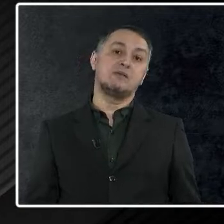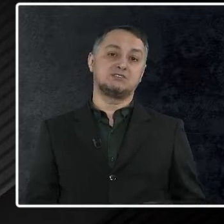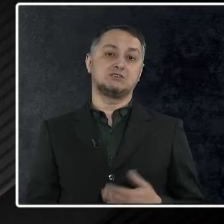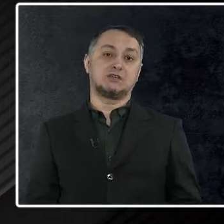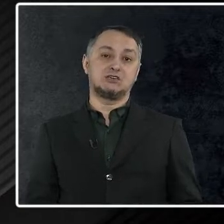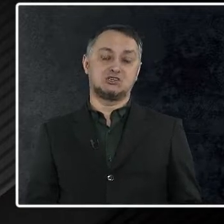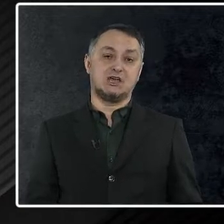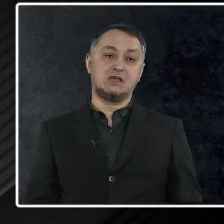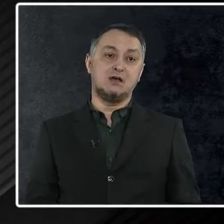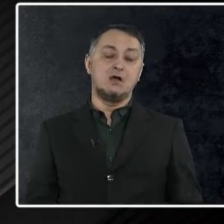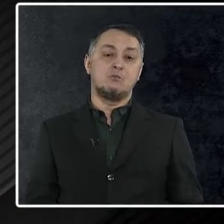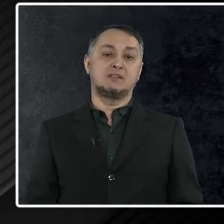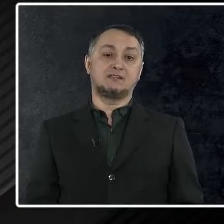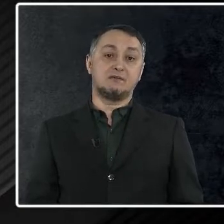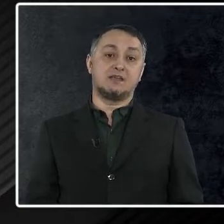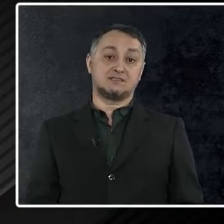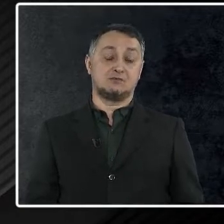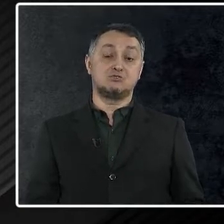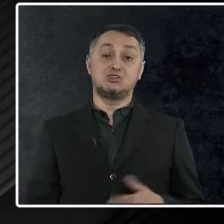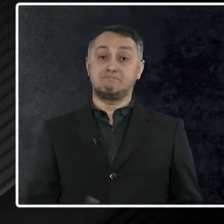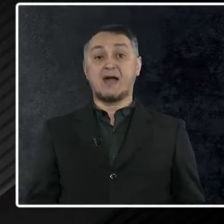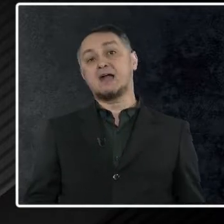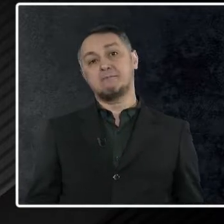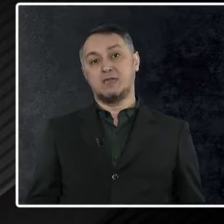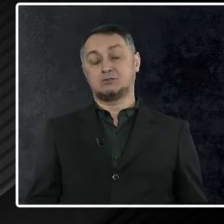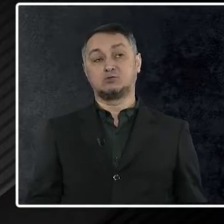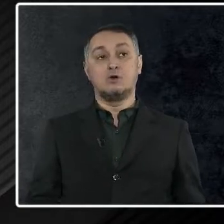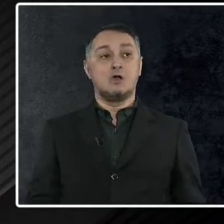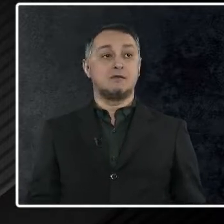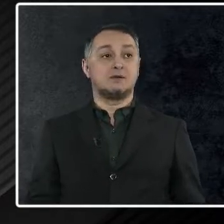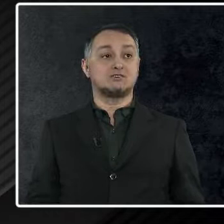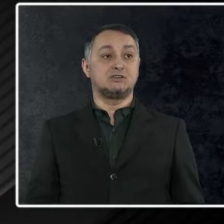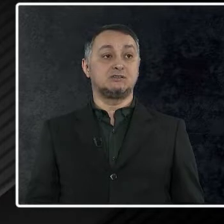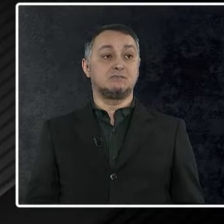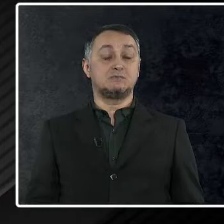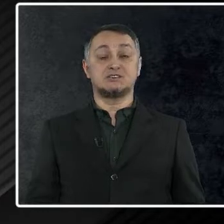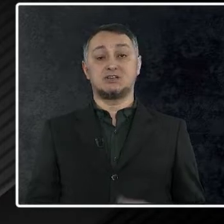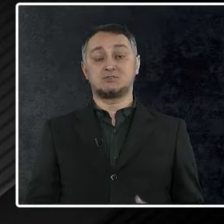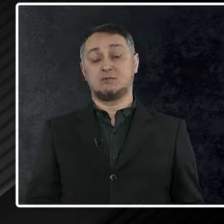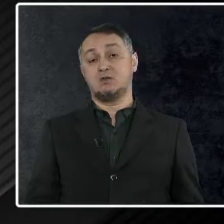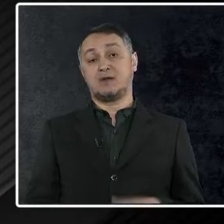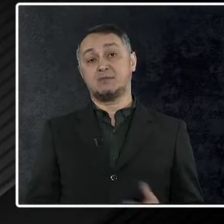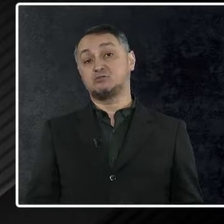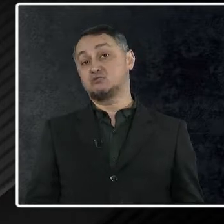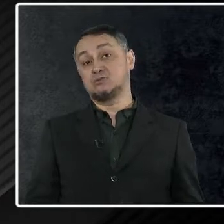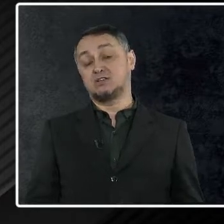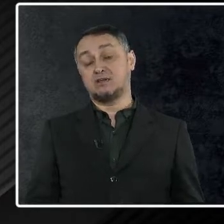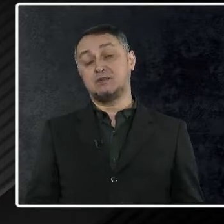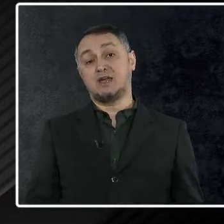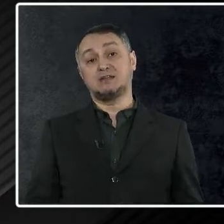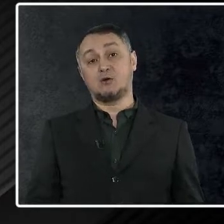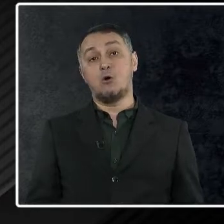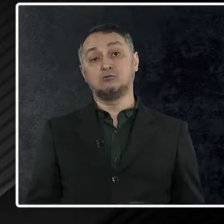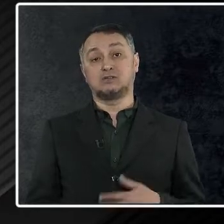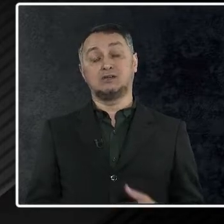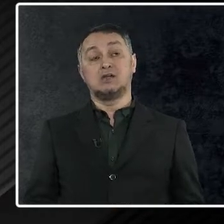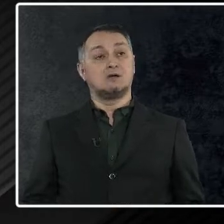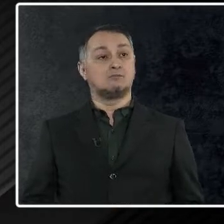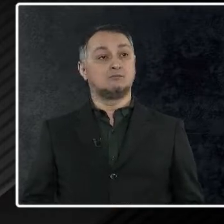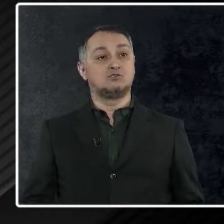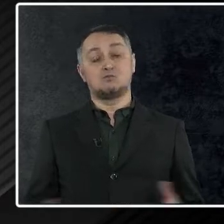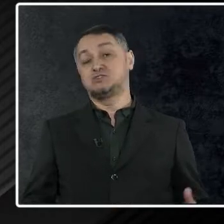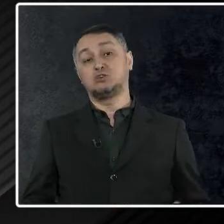infração cometida que gera uma determinação de pagamento, imaginemos também o pagamento de uma determinada